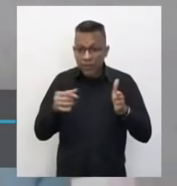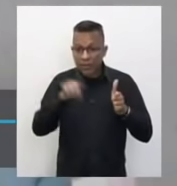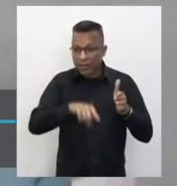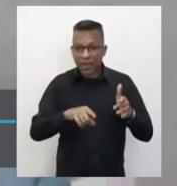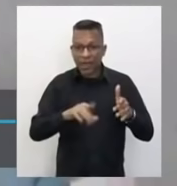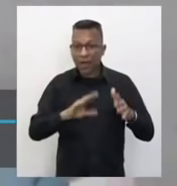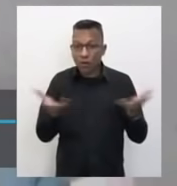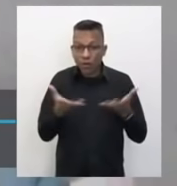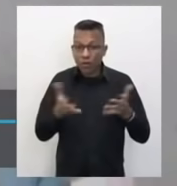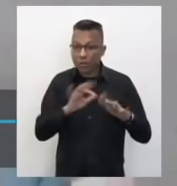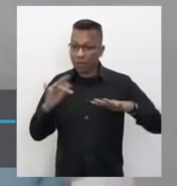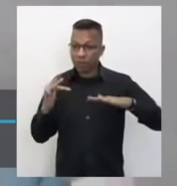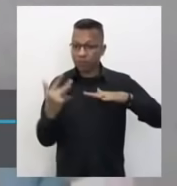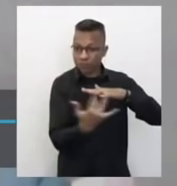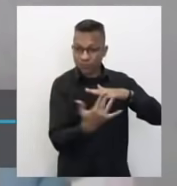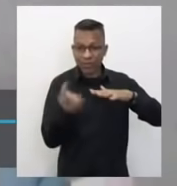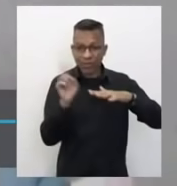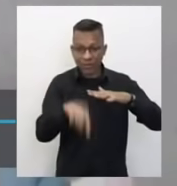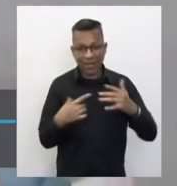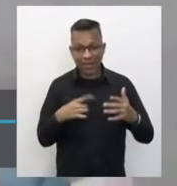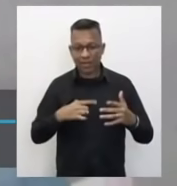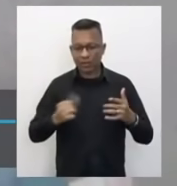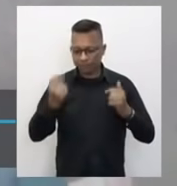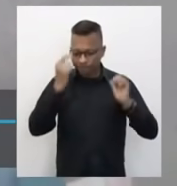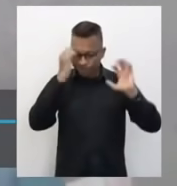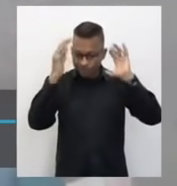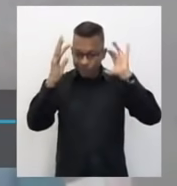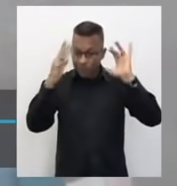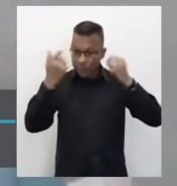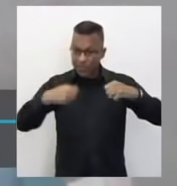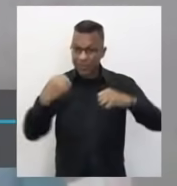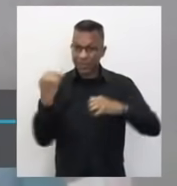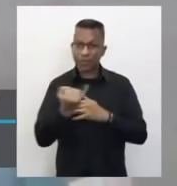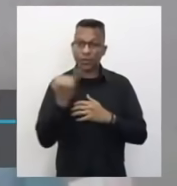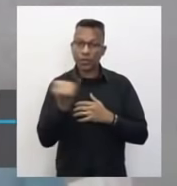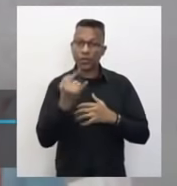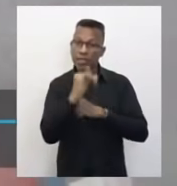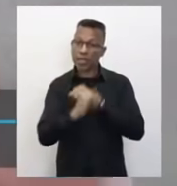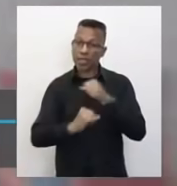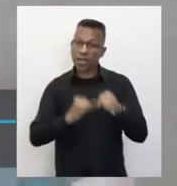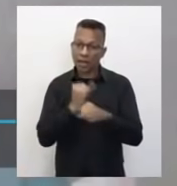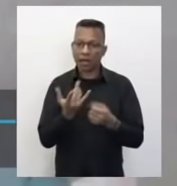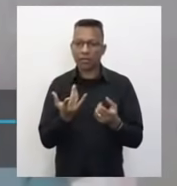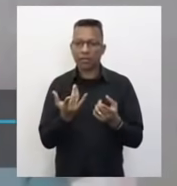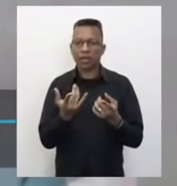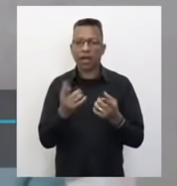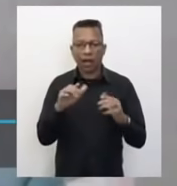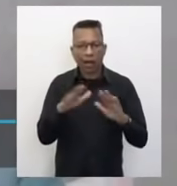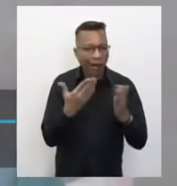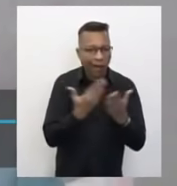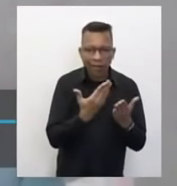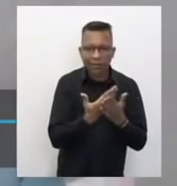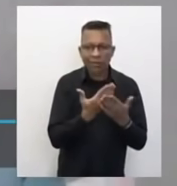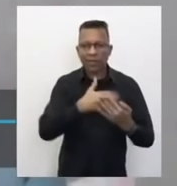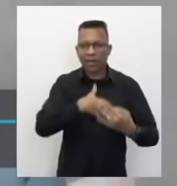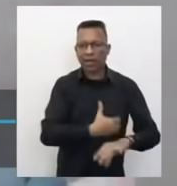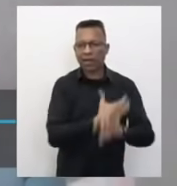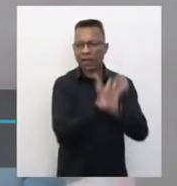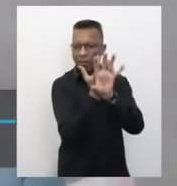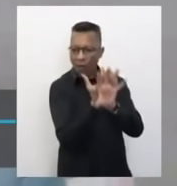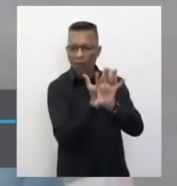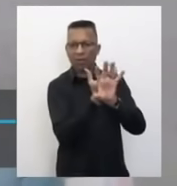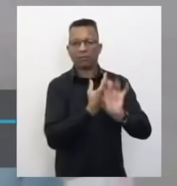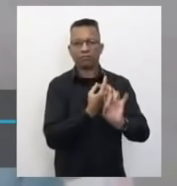nas redes sociais, é algo que a gente tem que pensar bastante. Todo mundo está nas redes da internet, né? Trabalhando, até aula tem sido remota, como essa nossa, né?